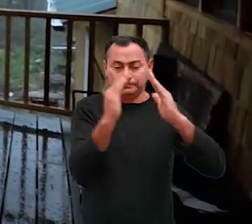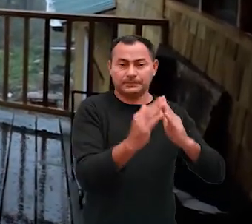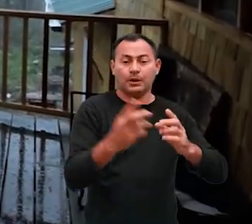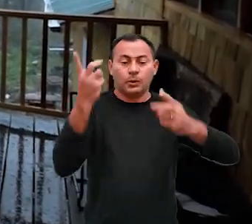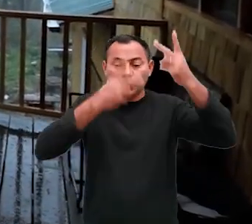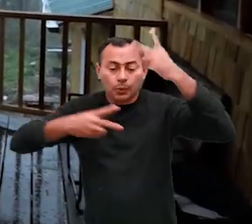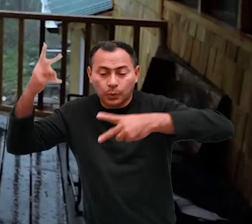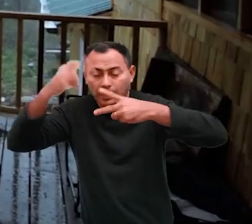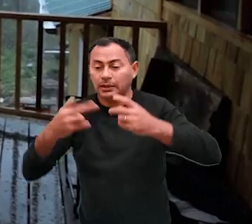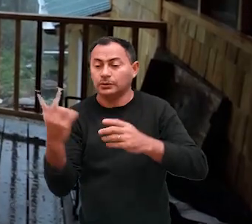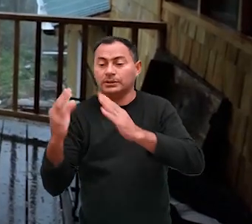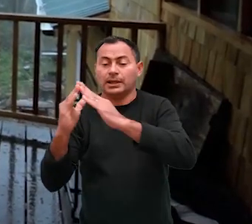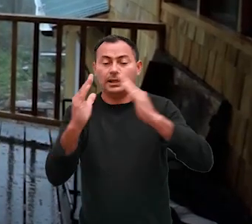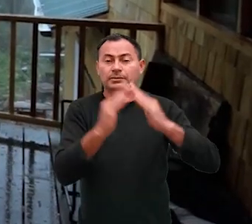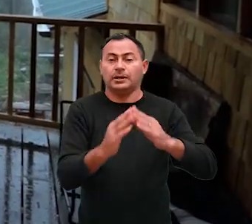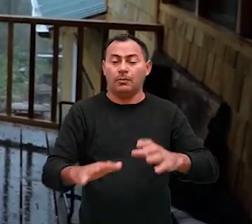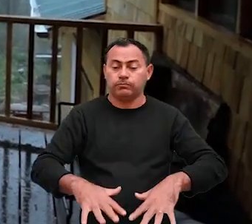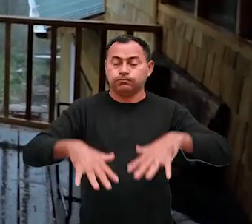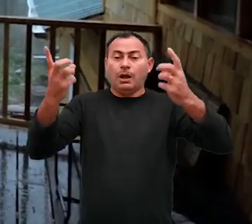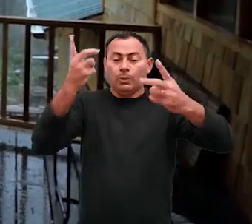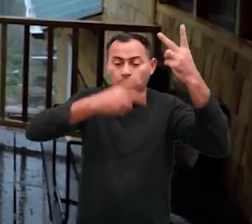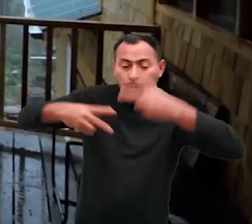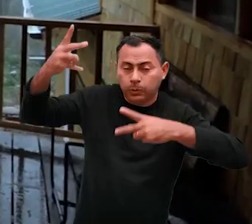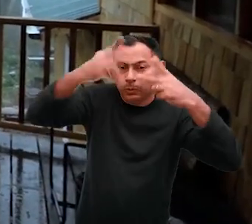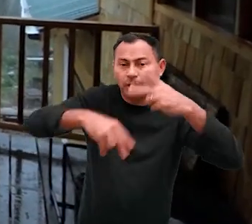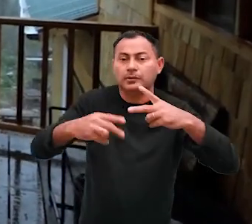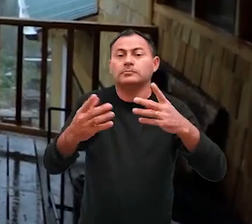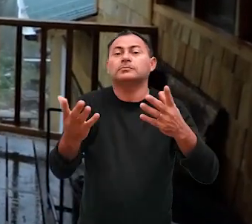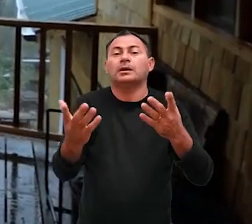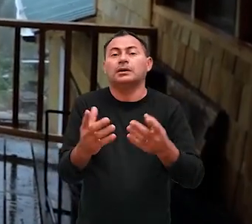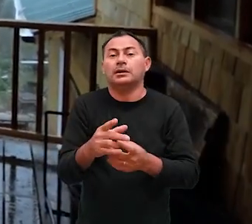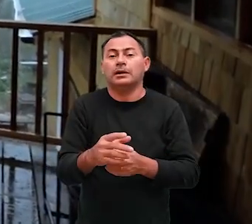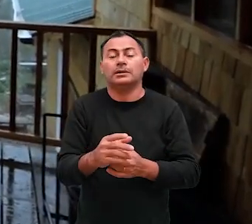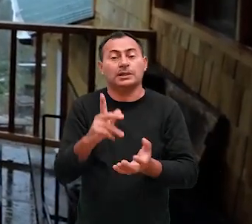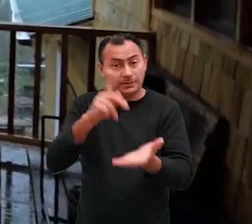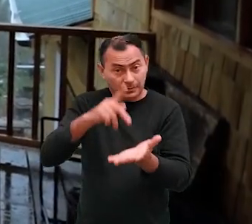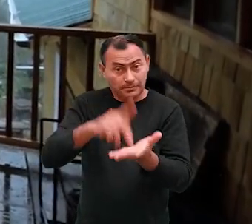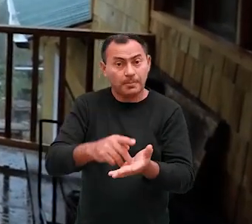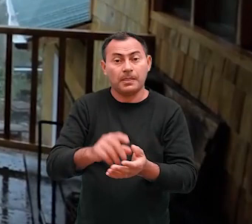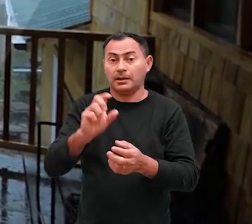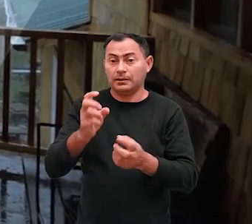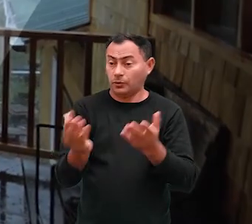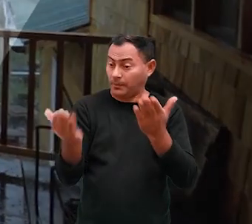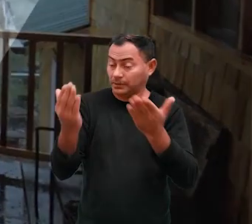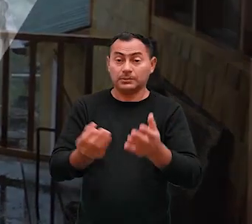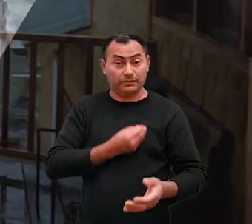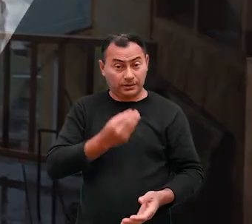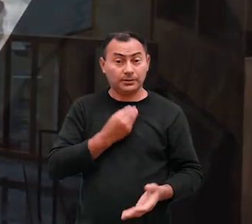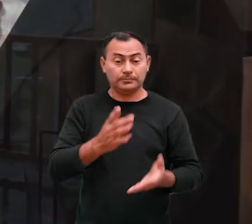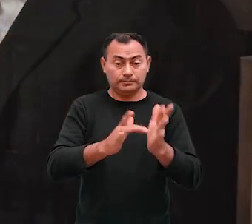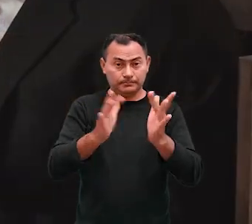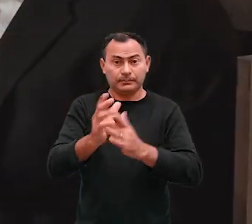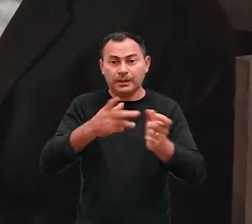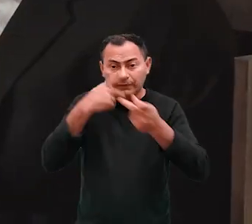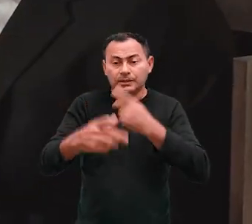a tempestade caindo sobre as 2 casas, enchentes, ventos soprando. Isso é ser realista, assim é a vida. Jesus